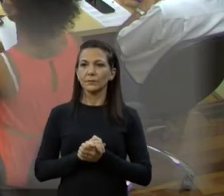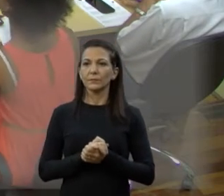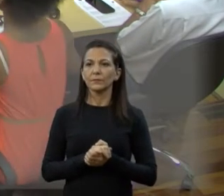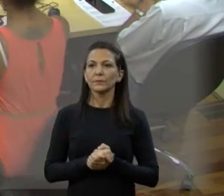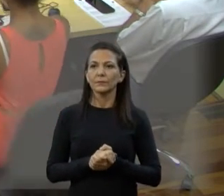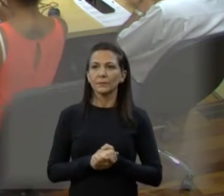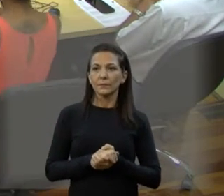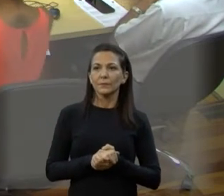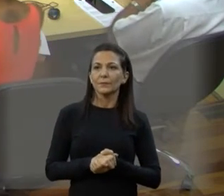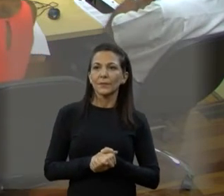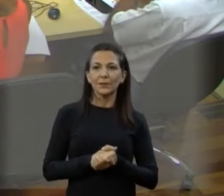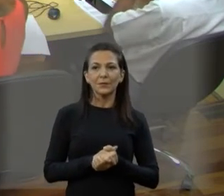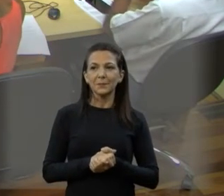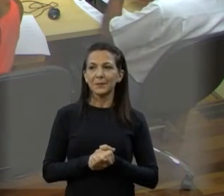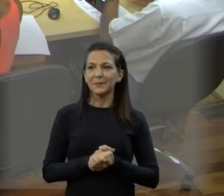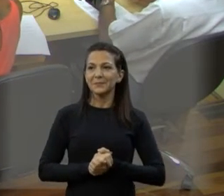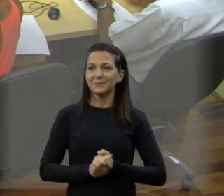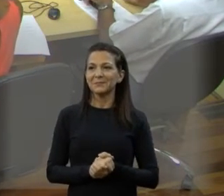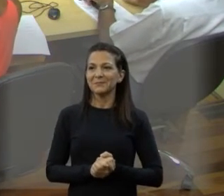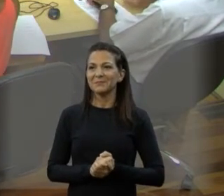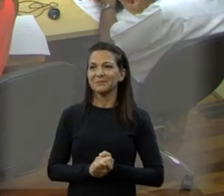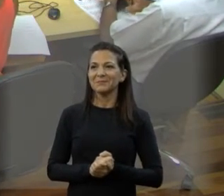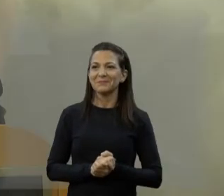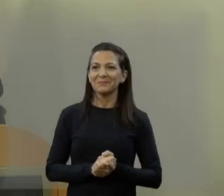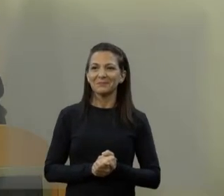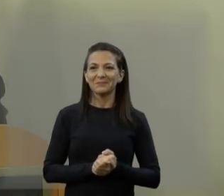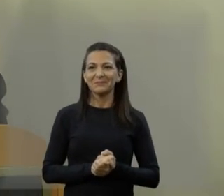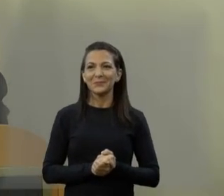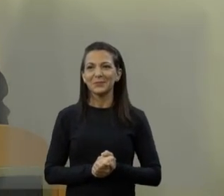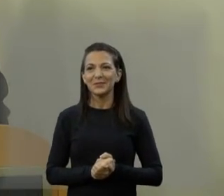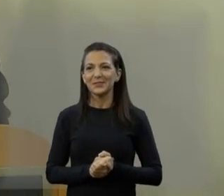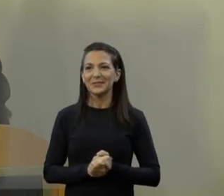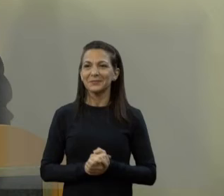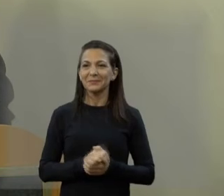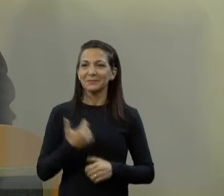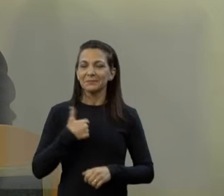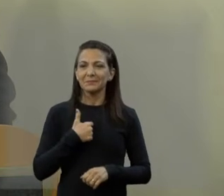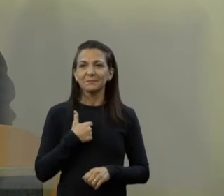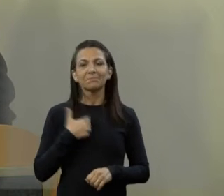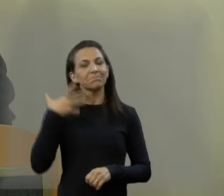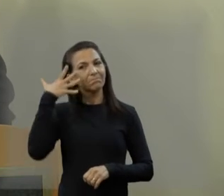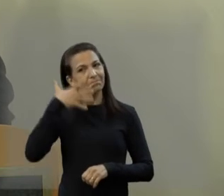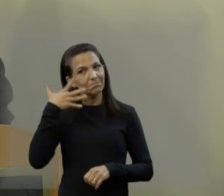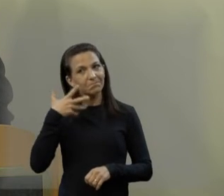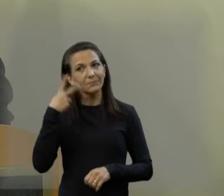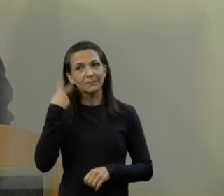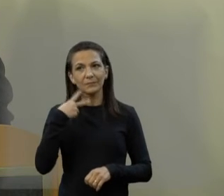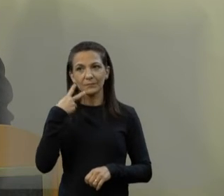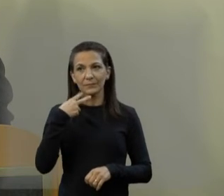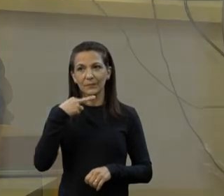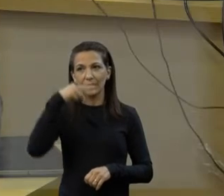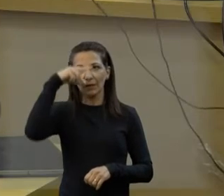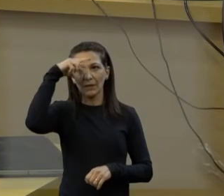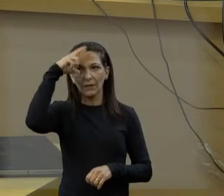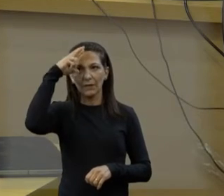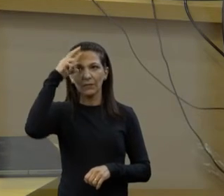É pô a palavra senhor presidente uma palavra Vereador Rafael